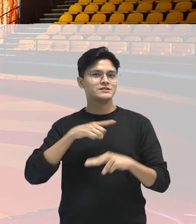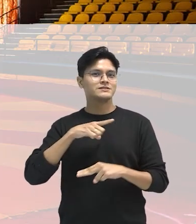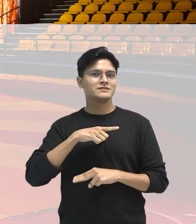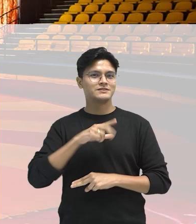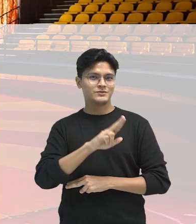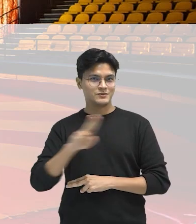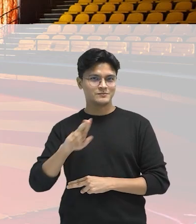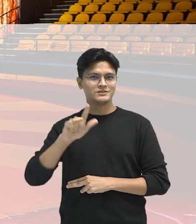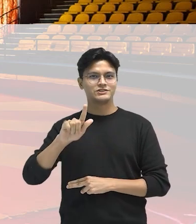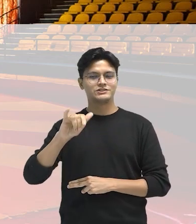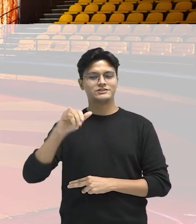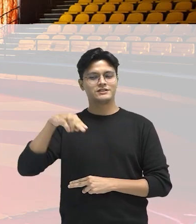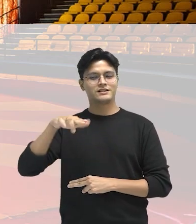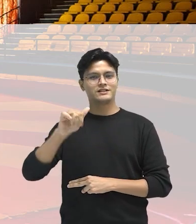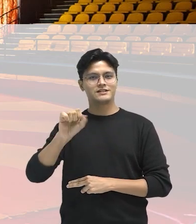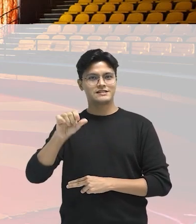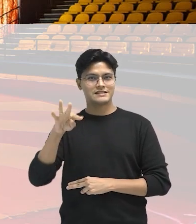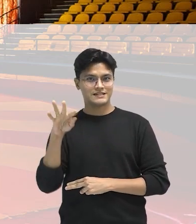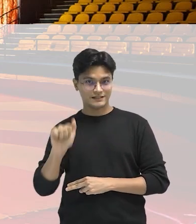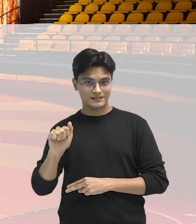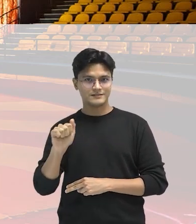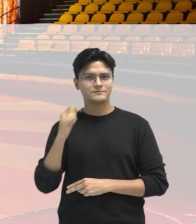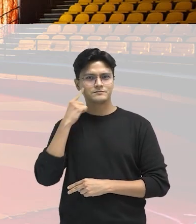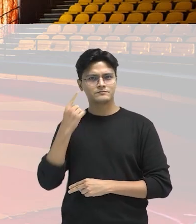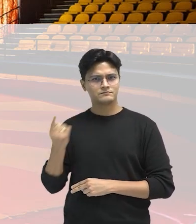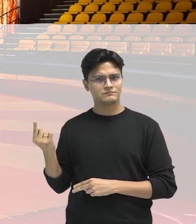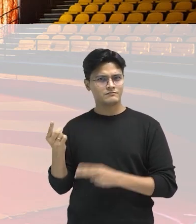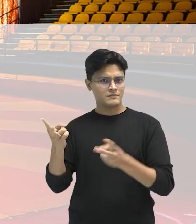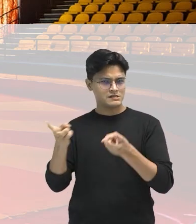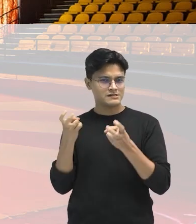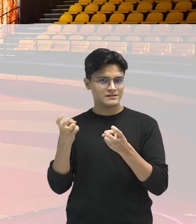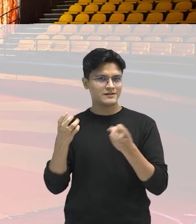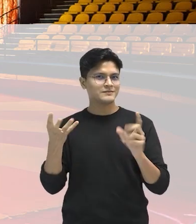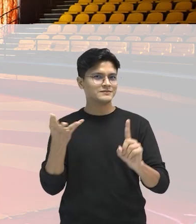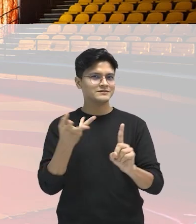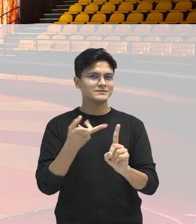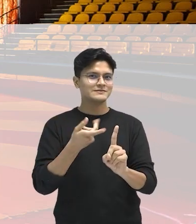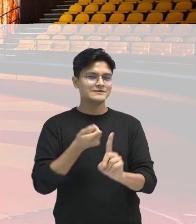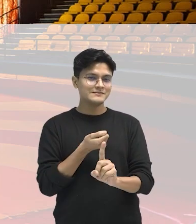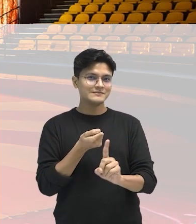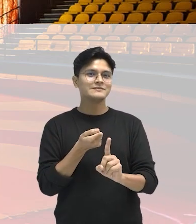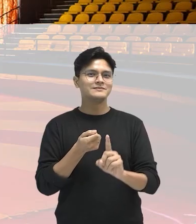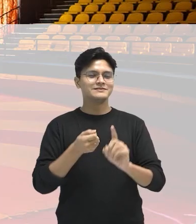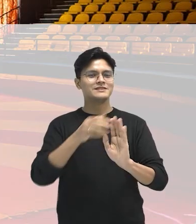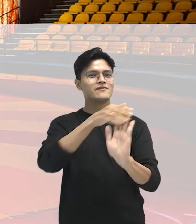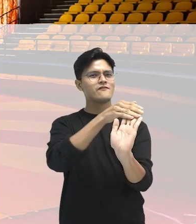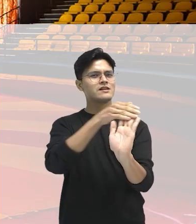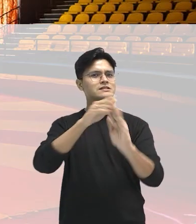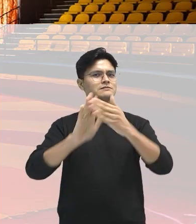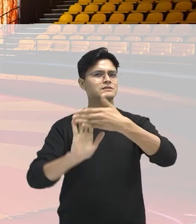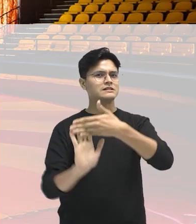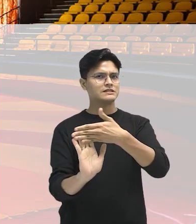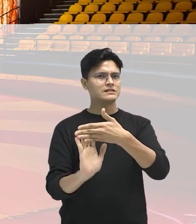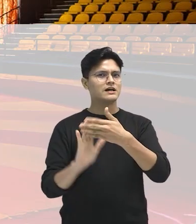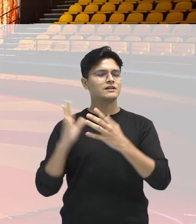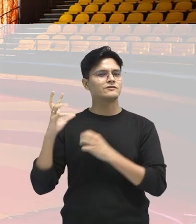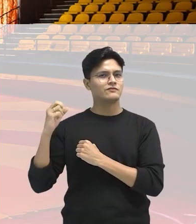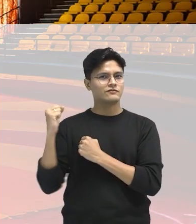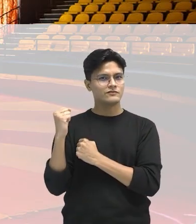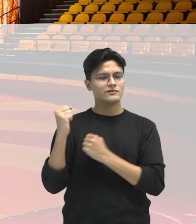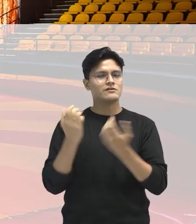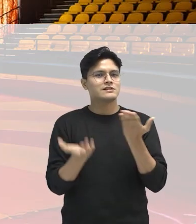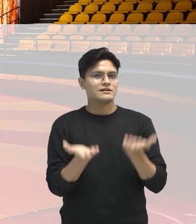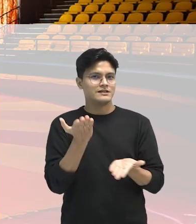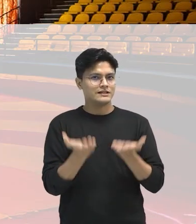de ginasta. Vocês conseguem perceber aí as habilidades, como a flexibilidade, a força, o equilíbrio,